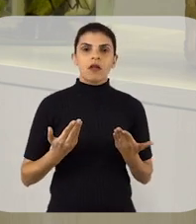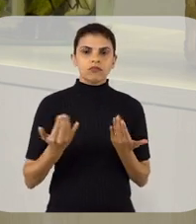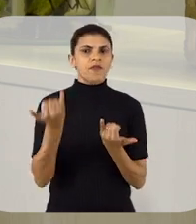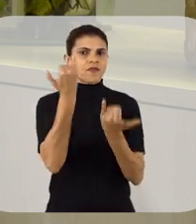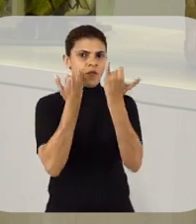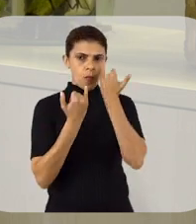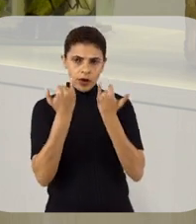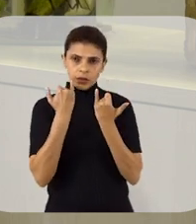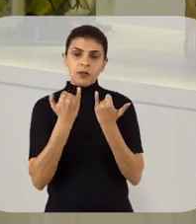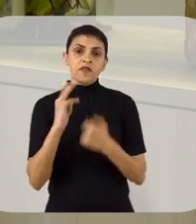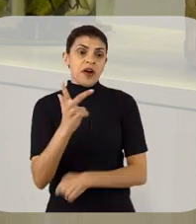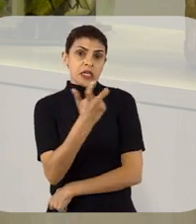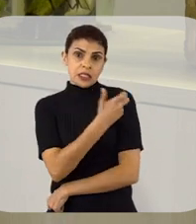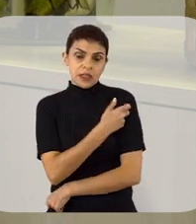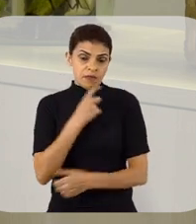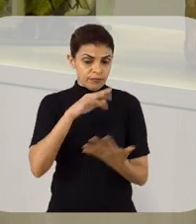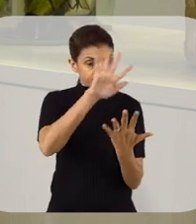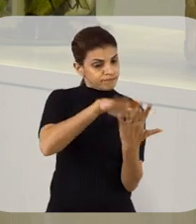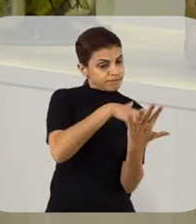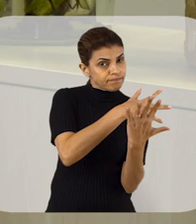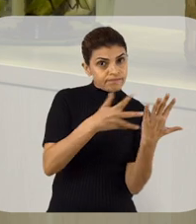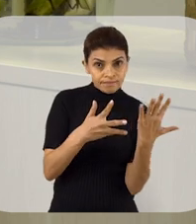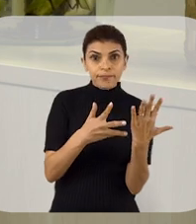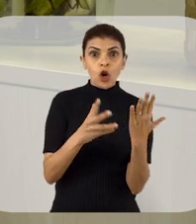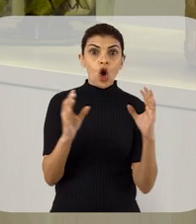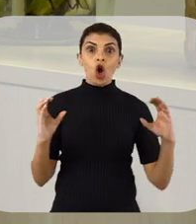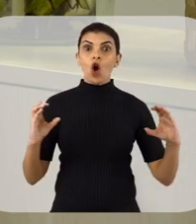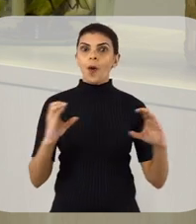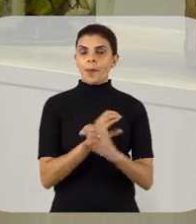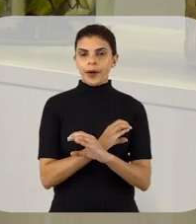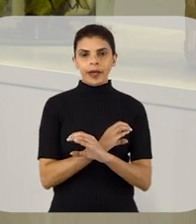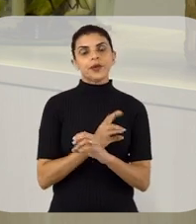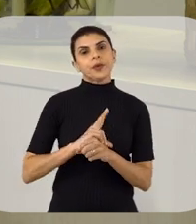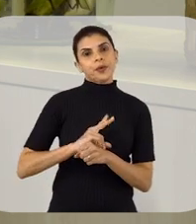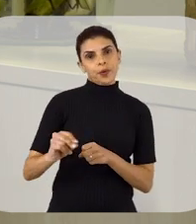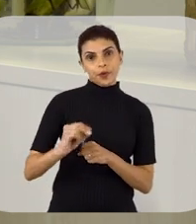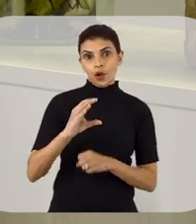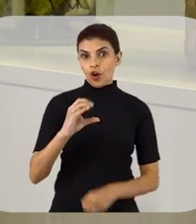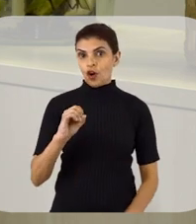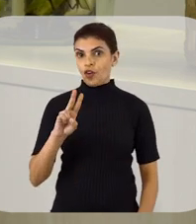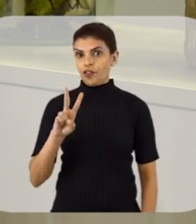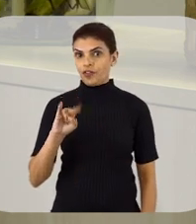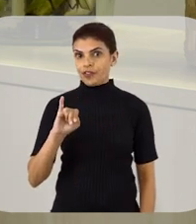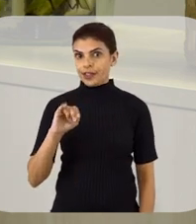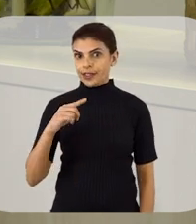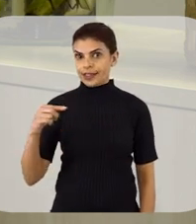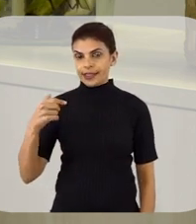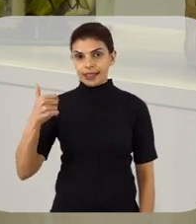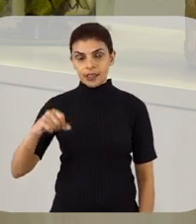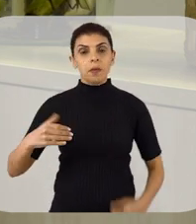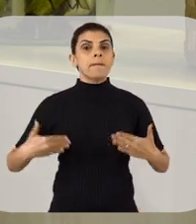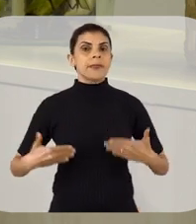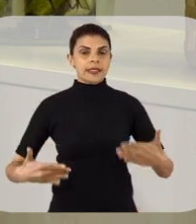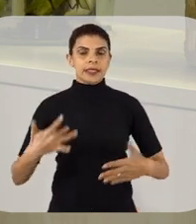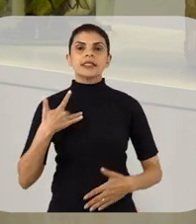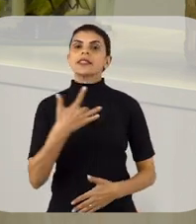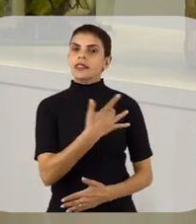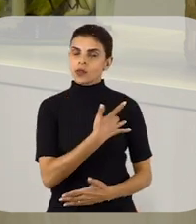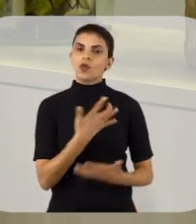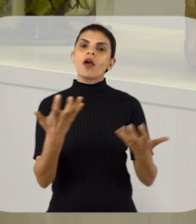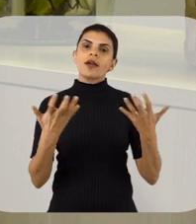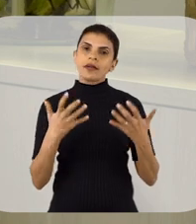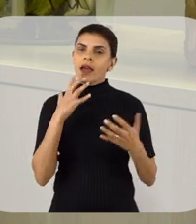dele de vacinação que porventura não esteja completo contra a Covid-19. É importante a gente ter em mente que o Ministério pretende